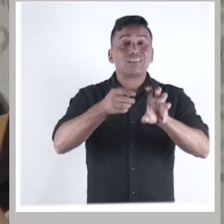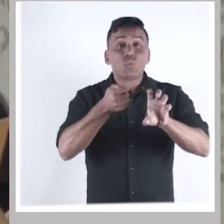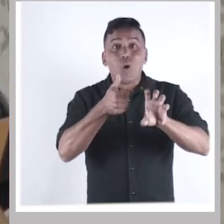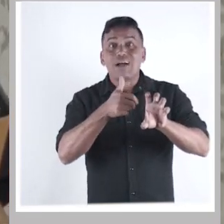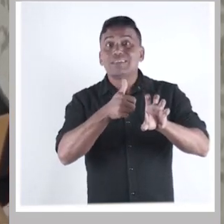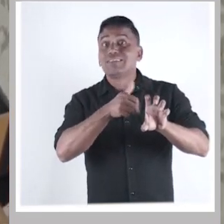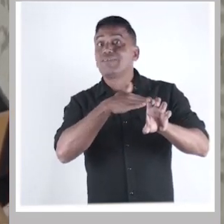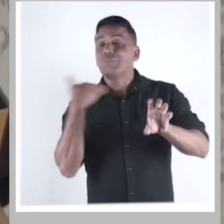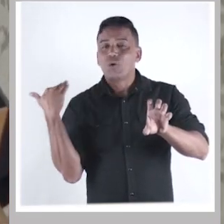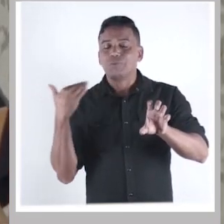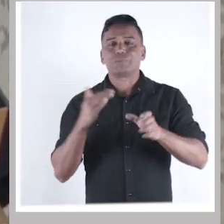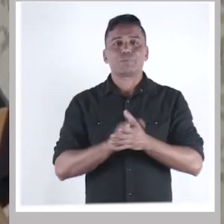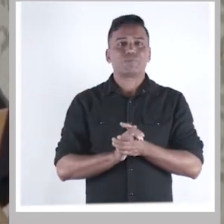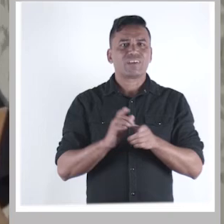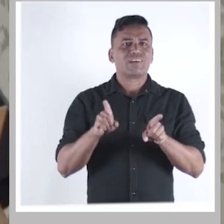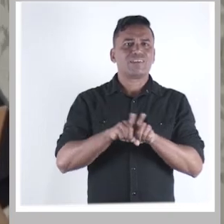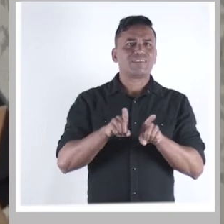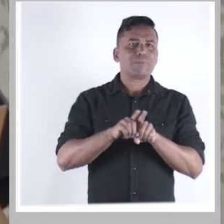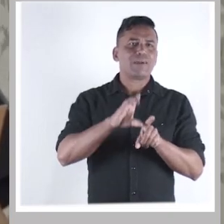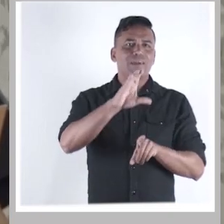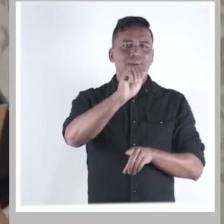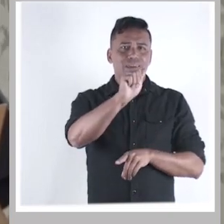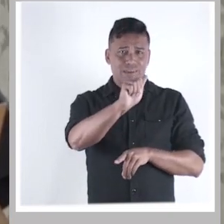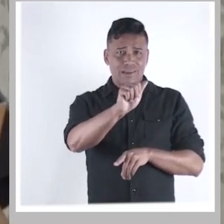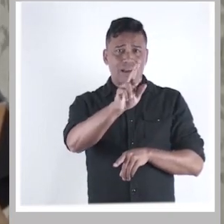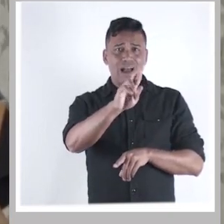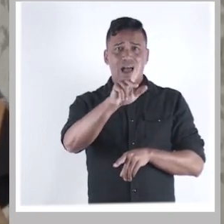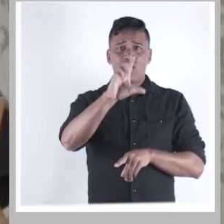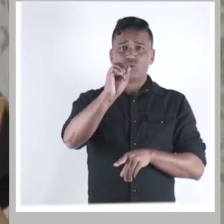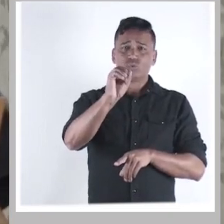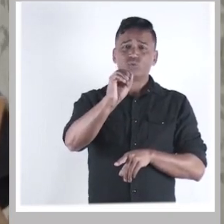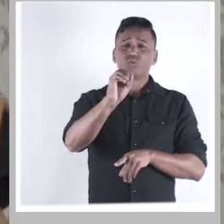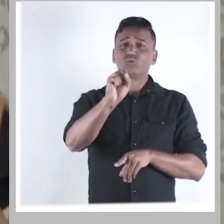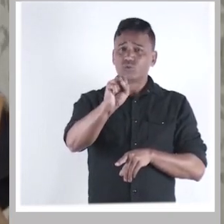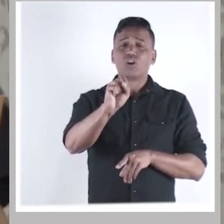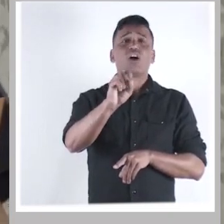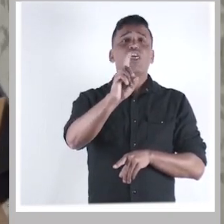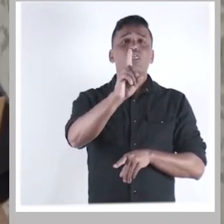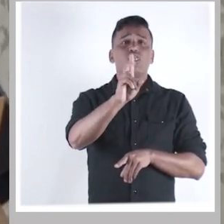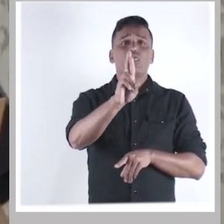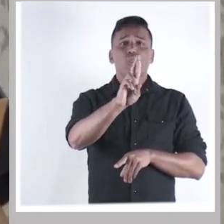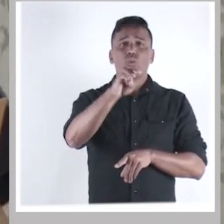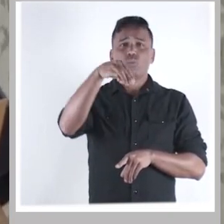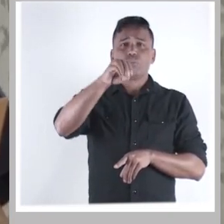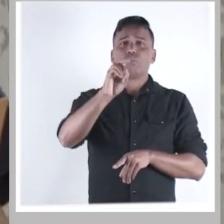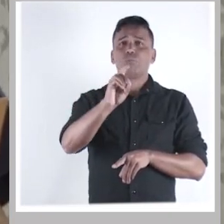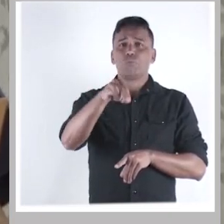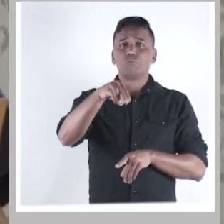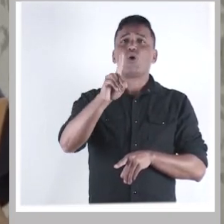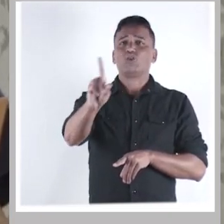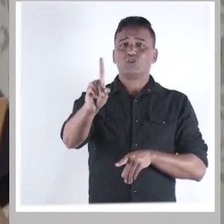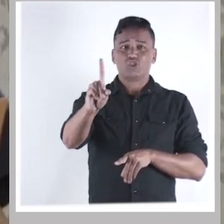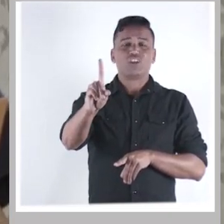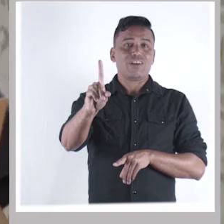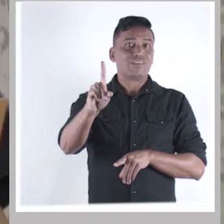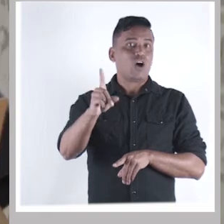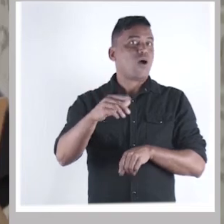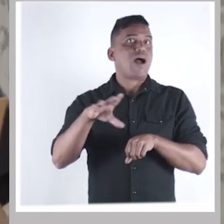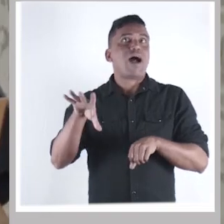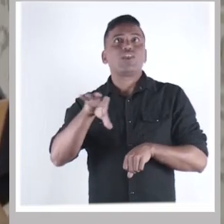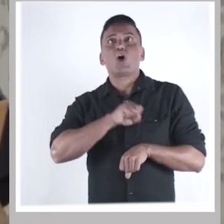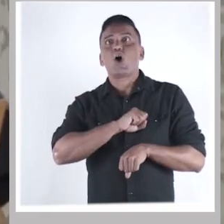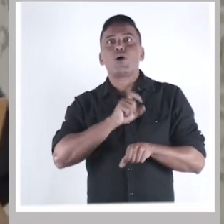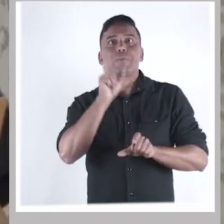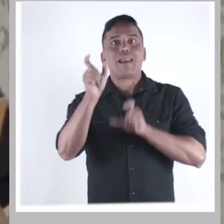terminal. Carlos Drummond de Andrade me ensinou que algumas palavras são fortes como um javali, outras precisam ser enlaçadas,